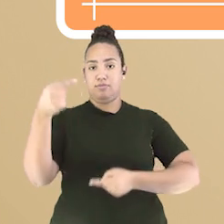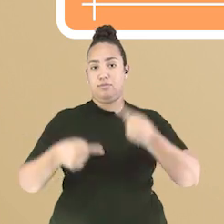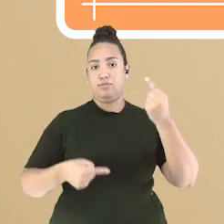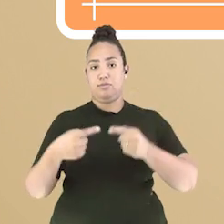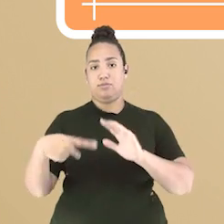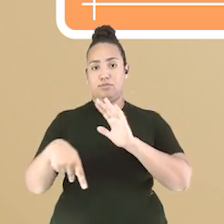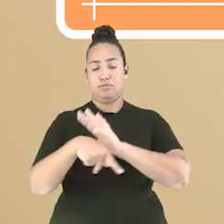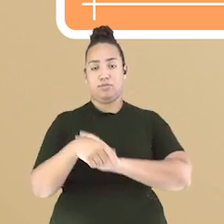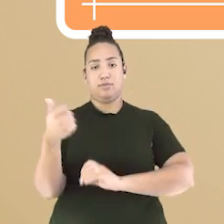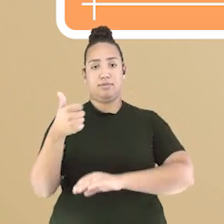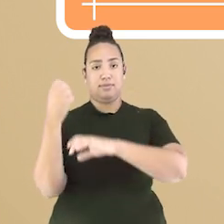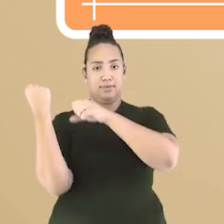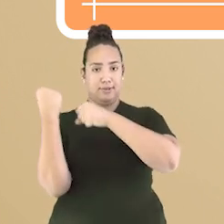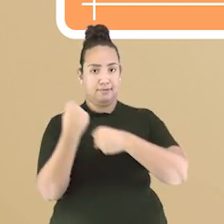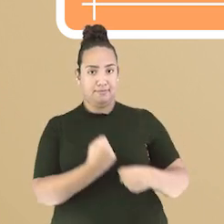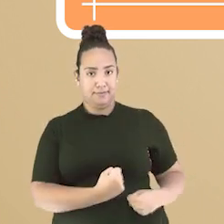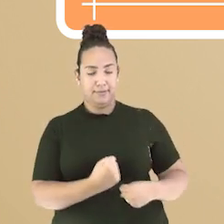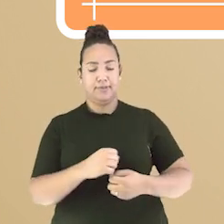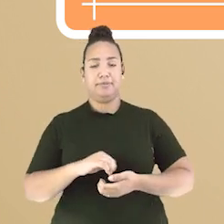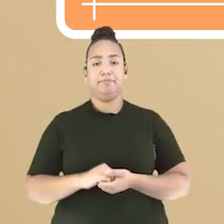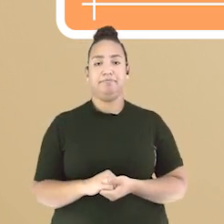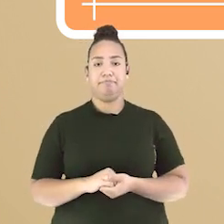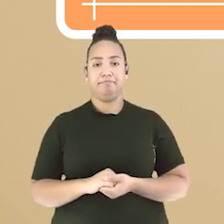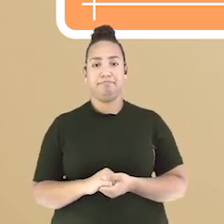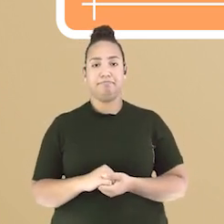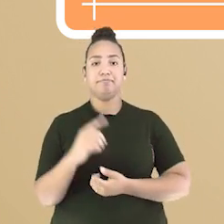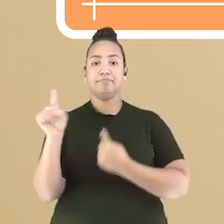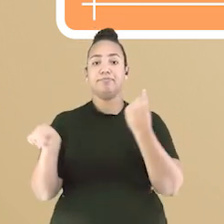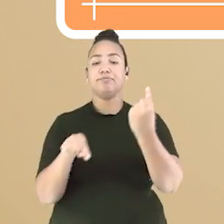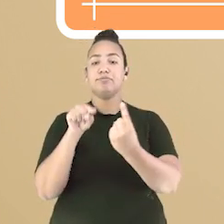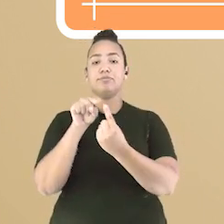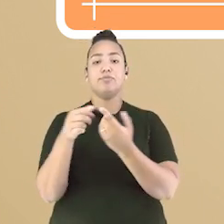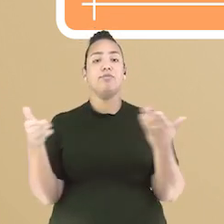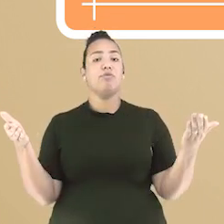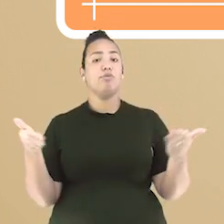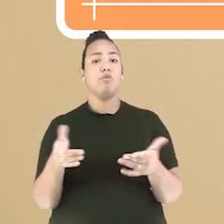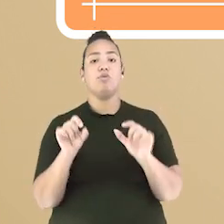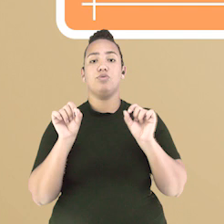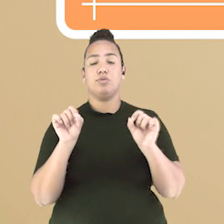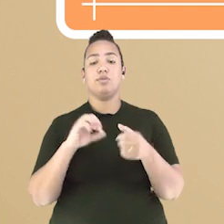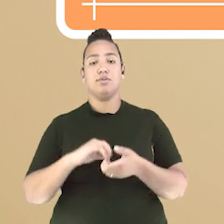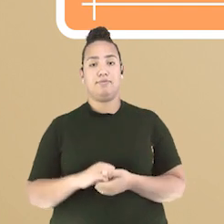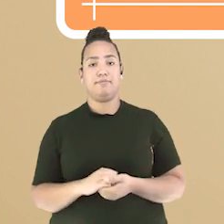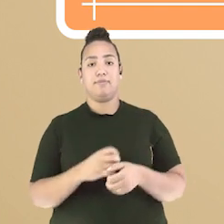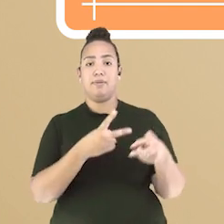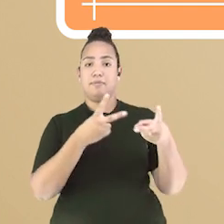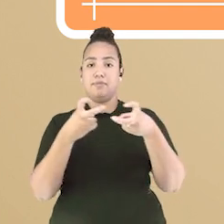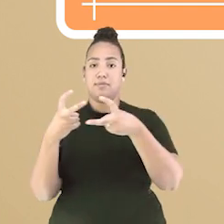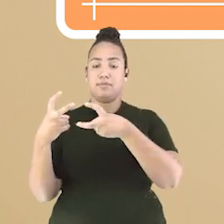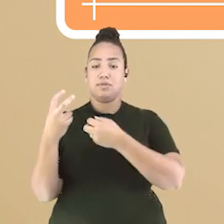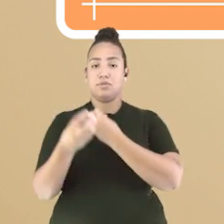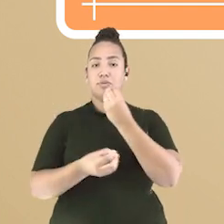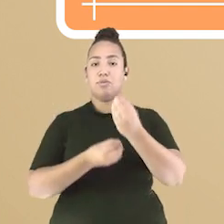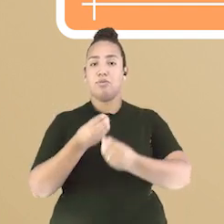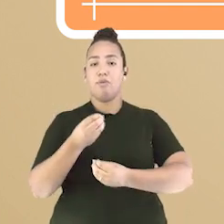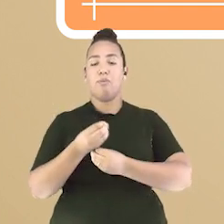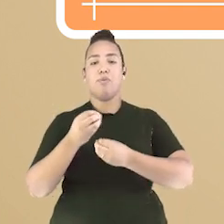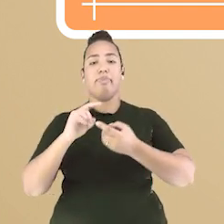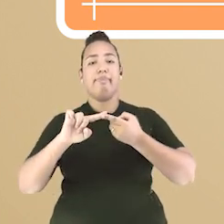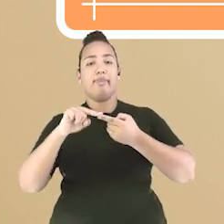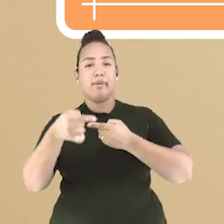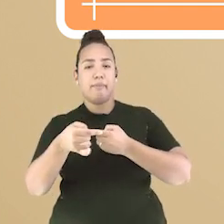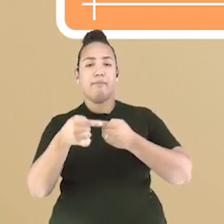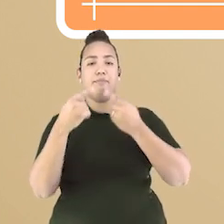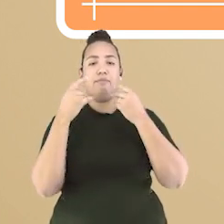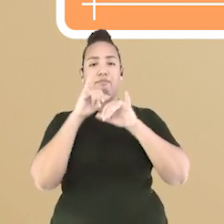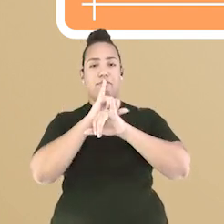da emergência da Primeira República. Nosso objetivo de hoje é compreender os desdobramentos após a proclamação da